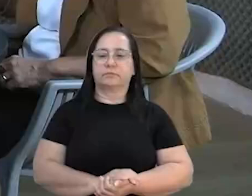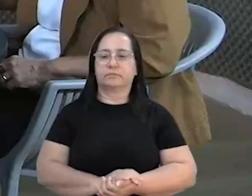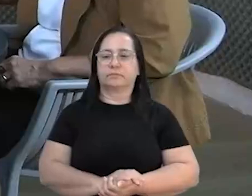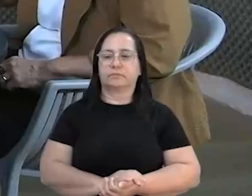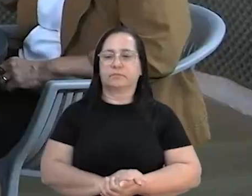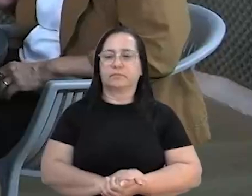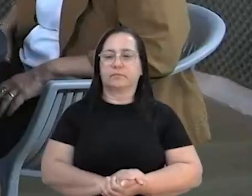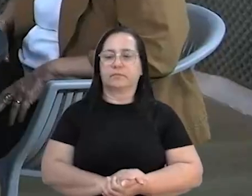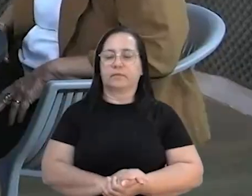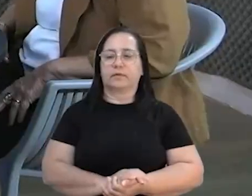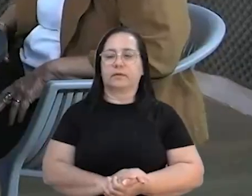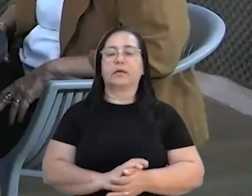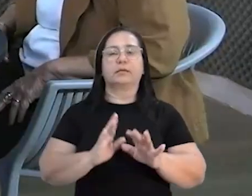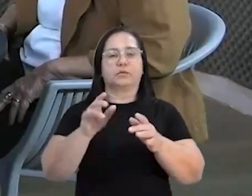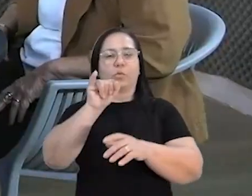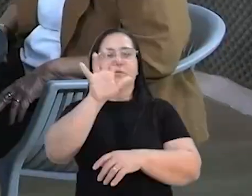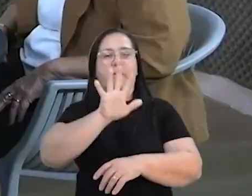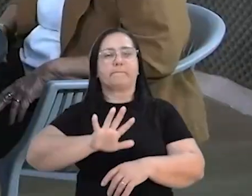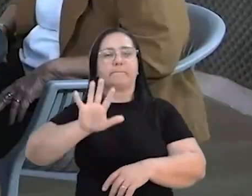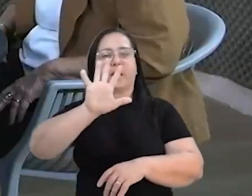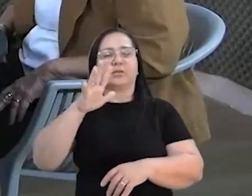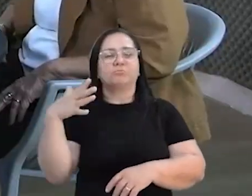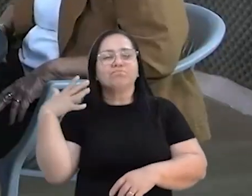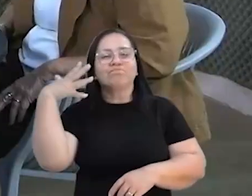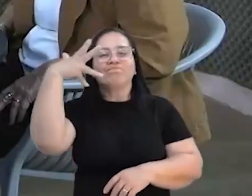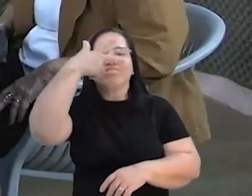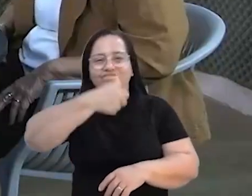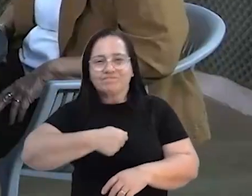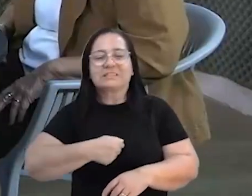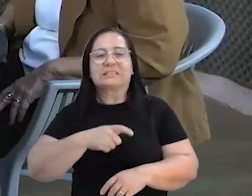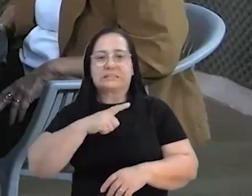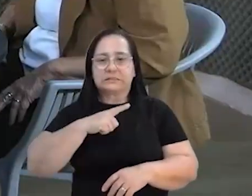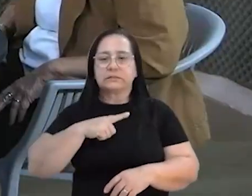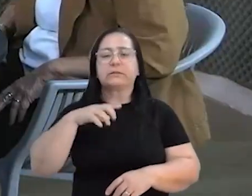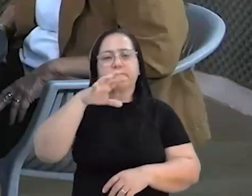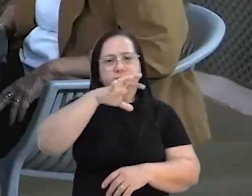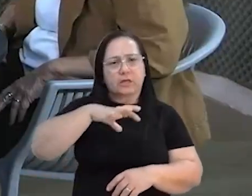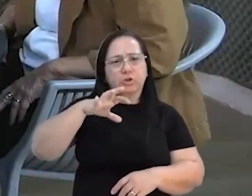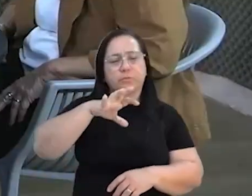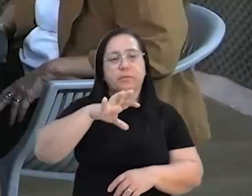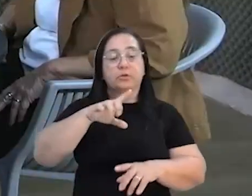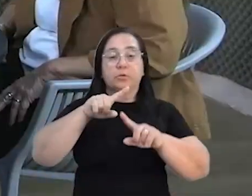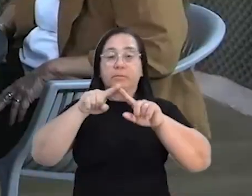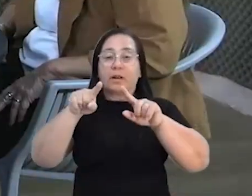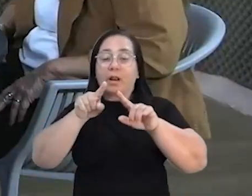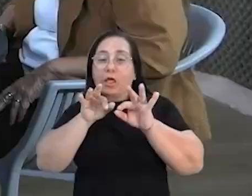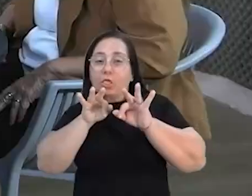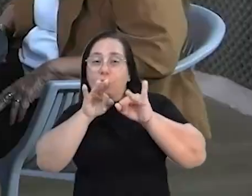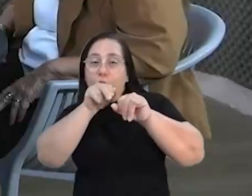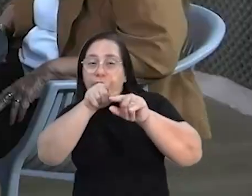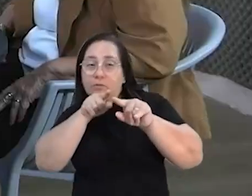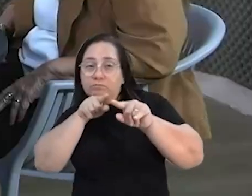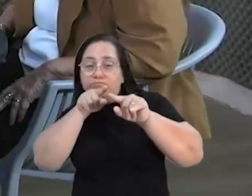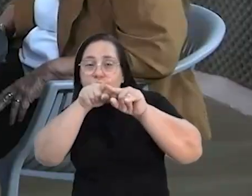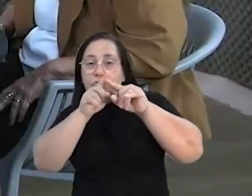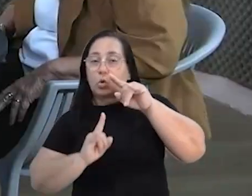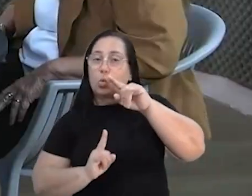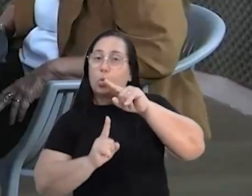achei muito linda. Boa. Tem vários espaços lá dentro, mas lá no finalzinho do último